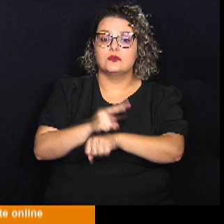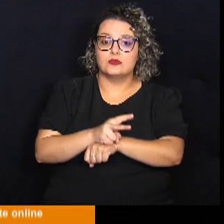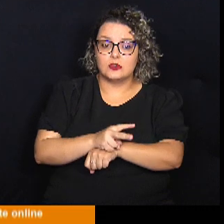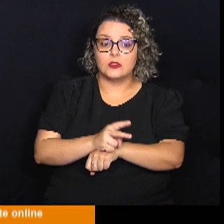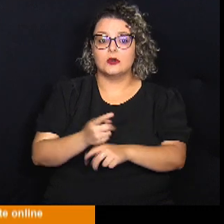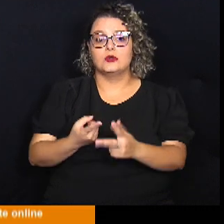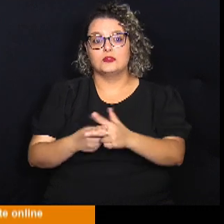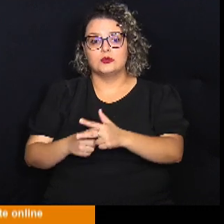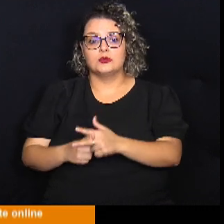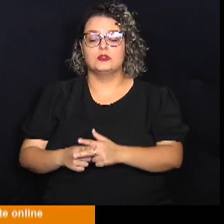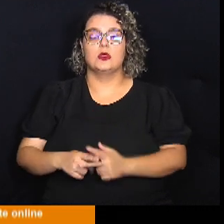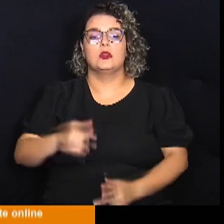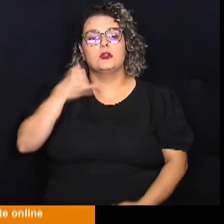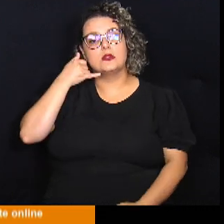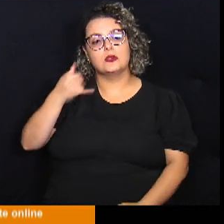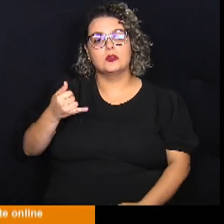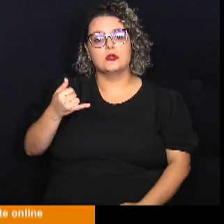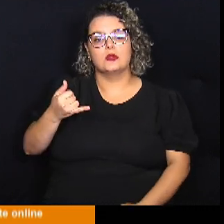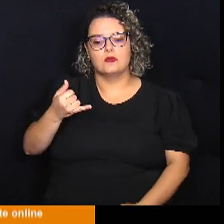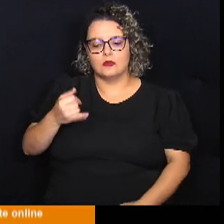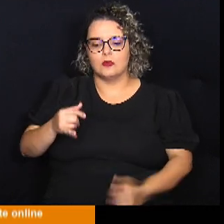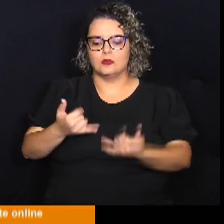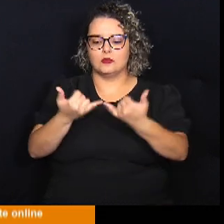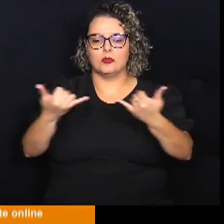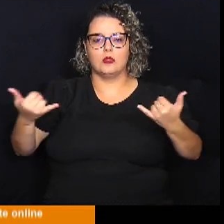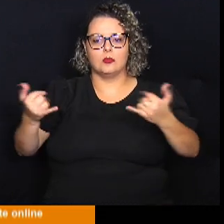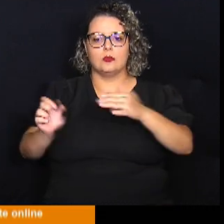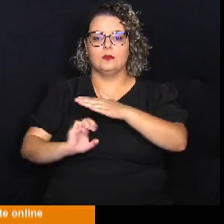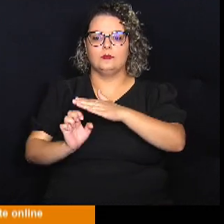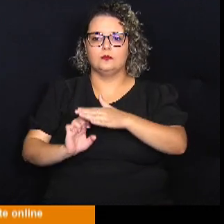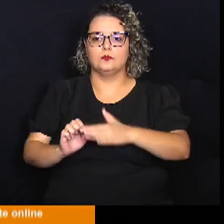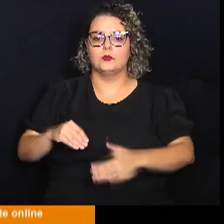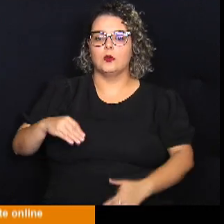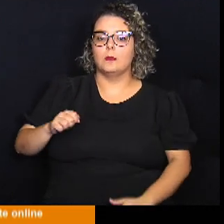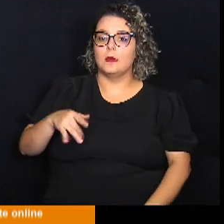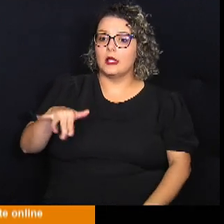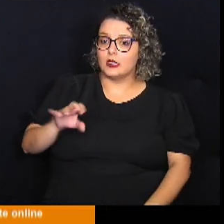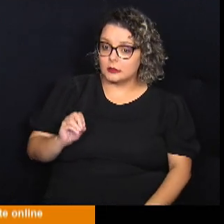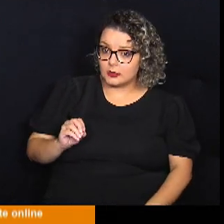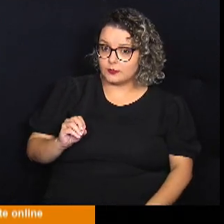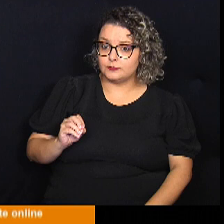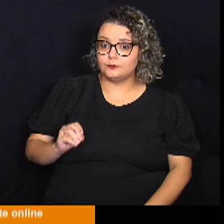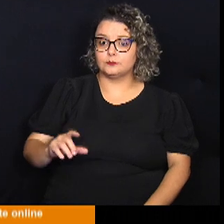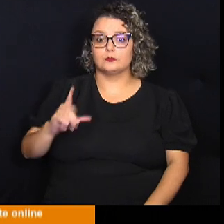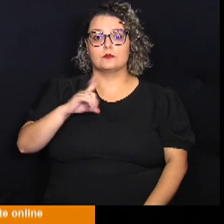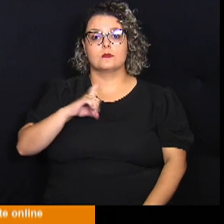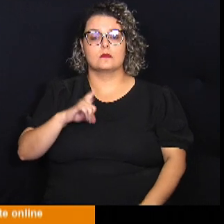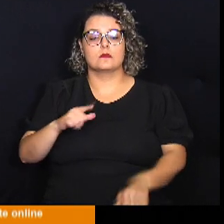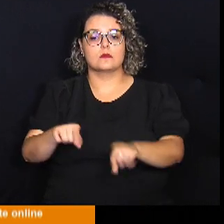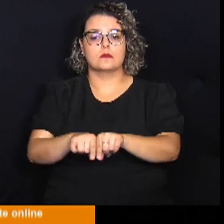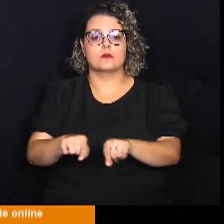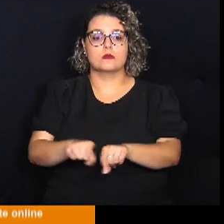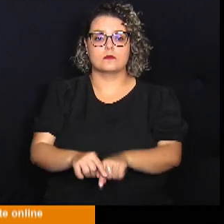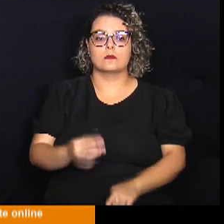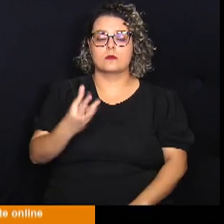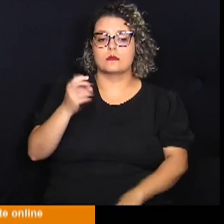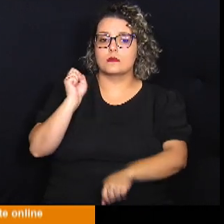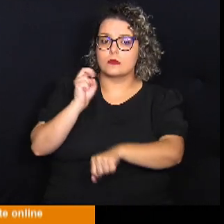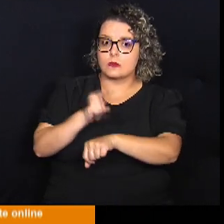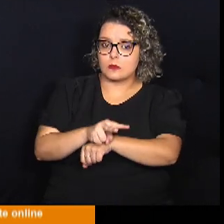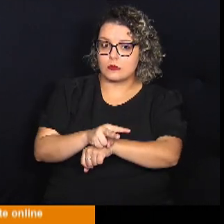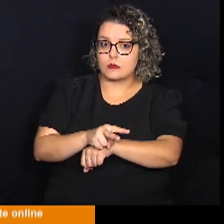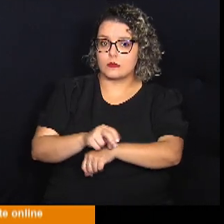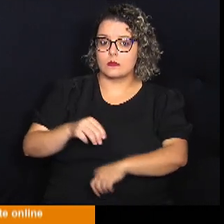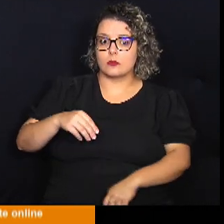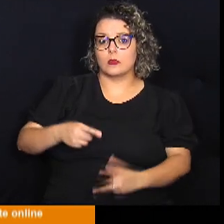cabos telefônicos, numa empresa que fica aqui, olha, no Matão. Temos ainda mais 3 vagas de mecânico